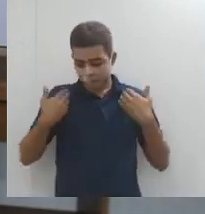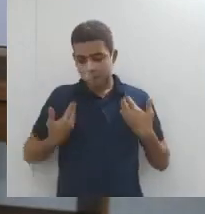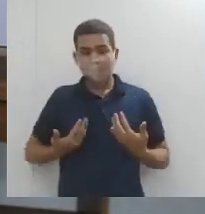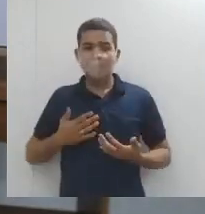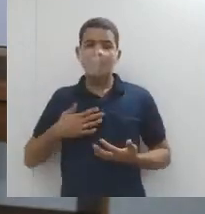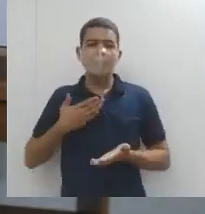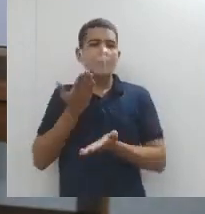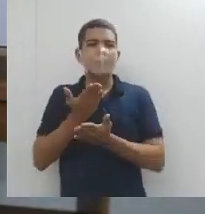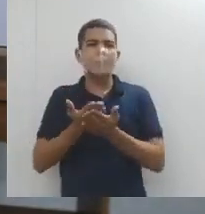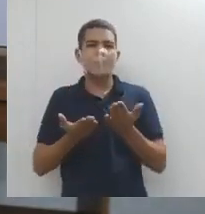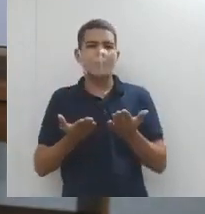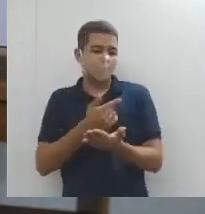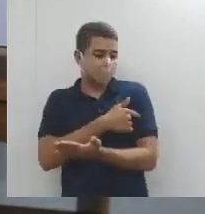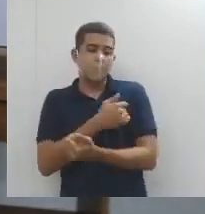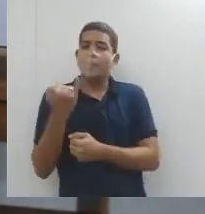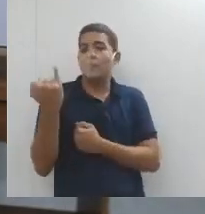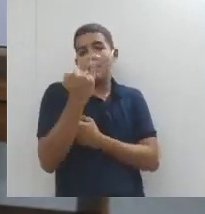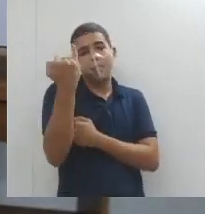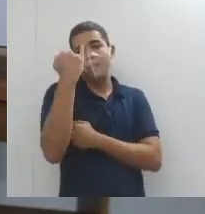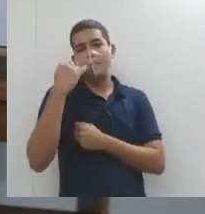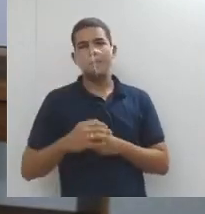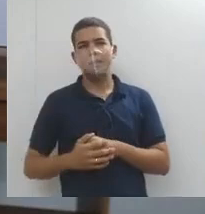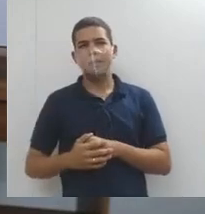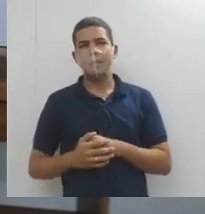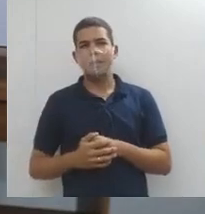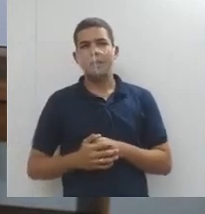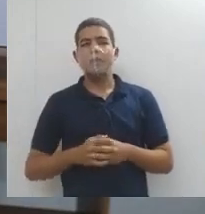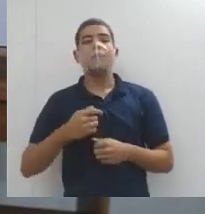é um complemento, ela é essencial. E aí eu